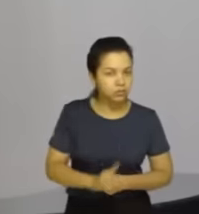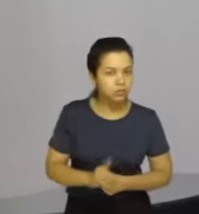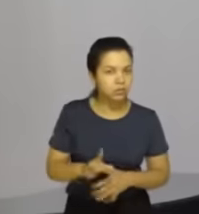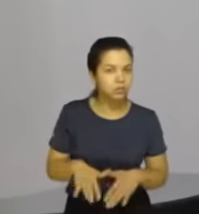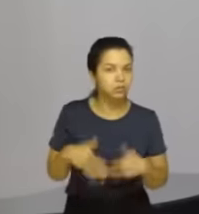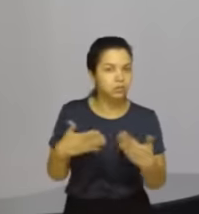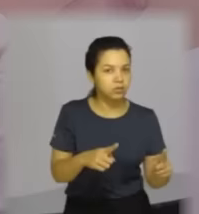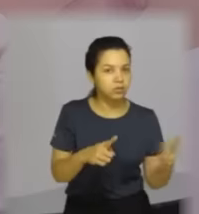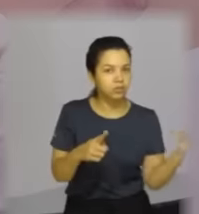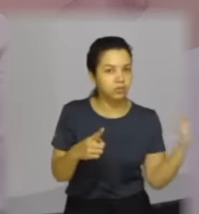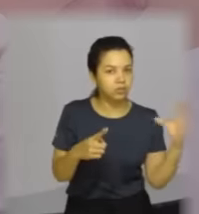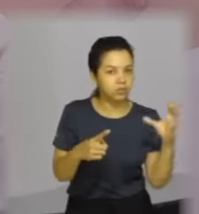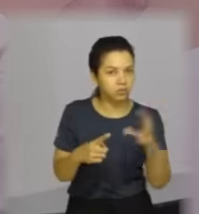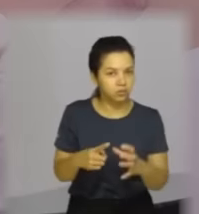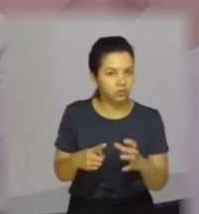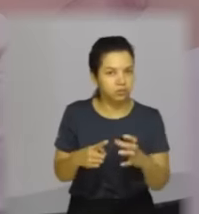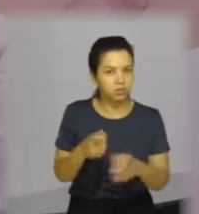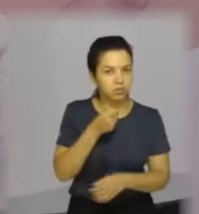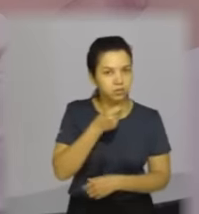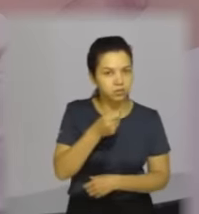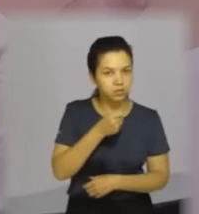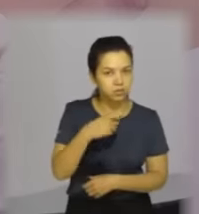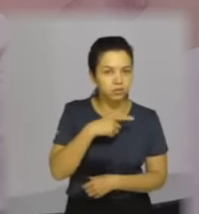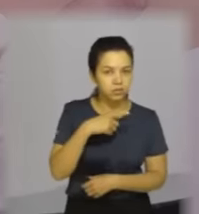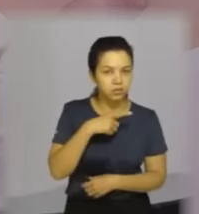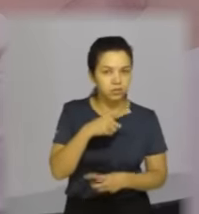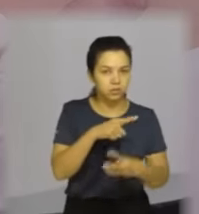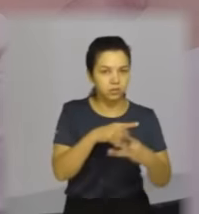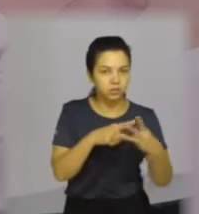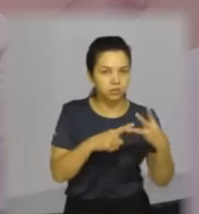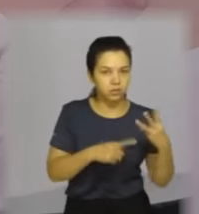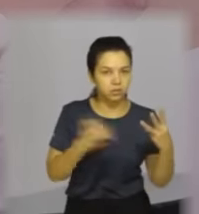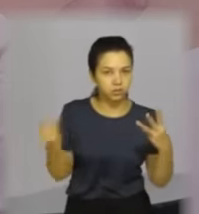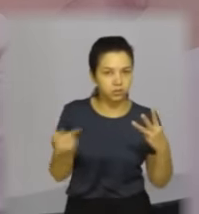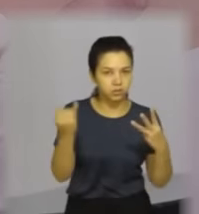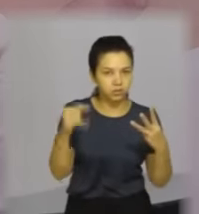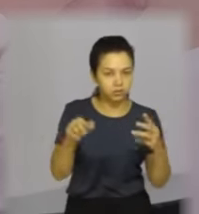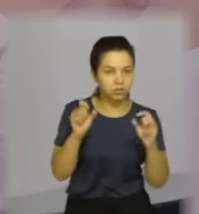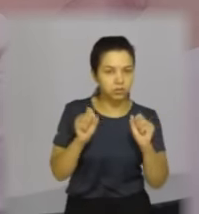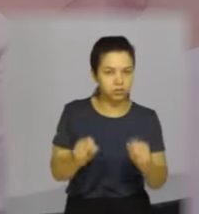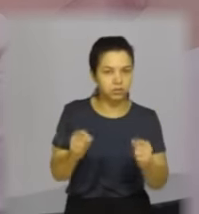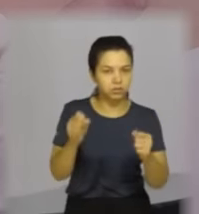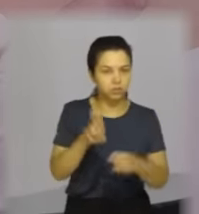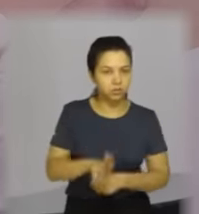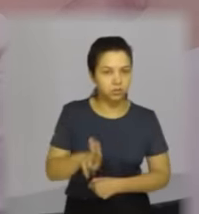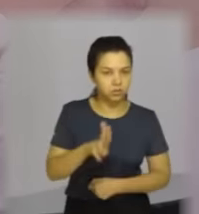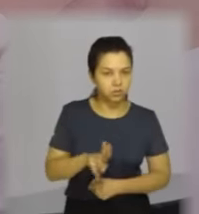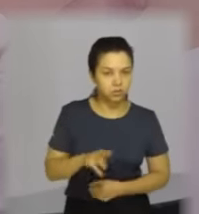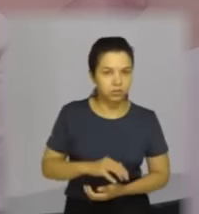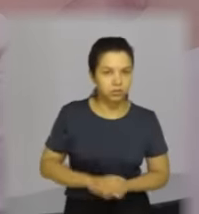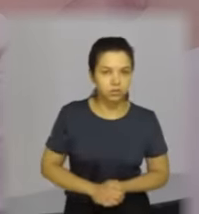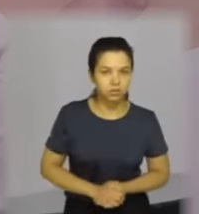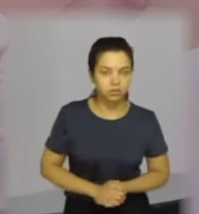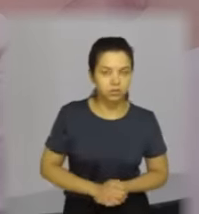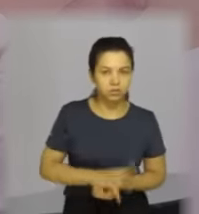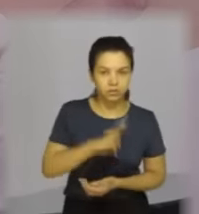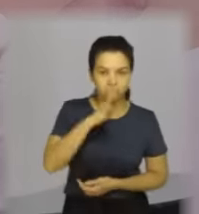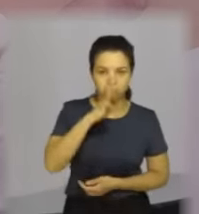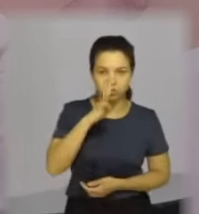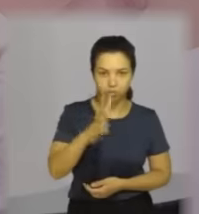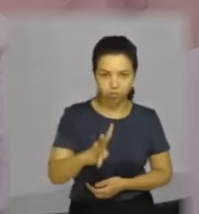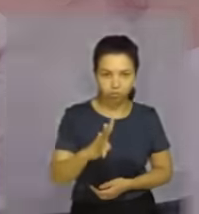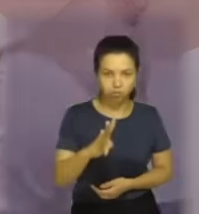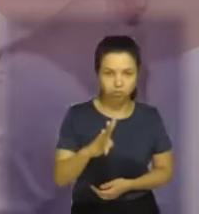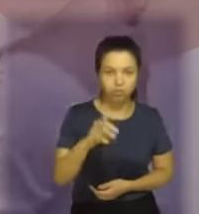contra os ataques da imprensa. Nós temos três configurações válidas que você pode usar para se precaver. A calúnia, que é um termo jurídico que se refere